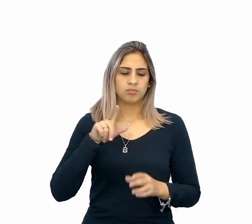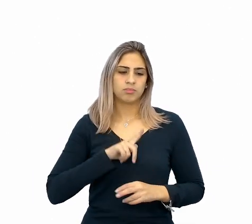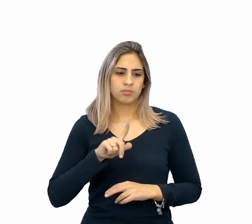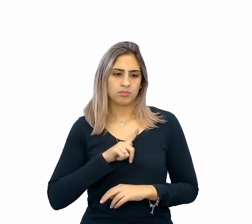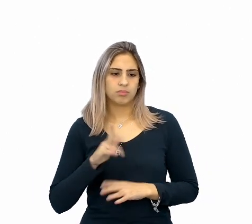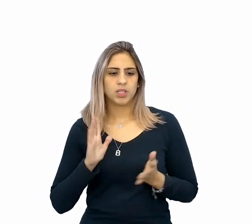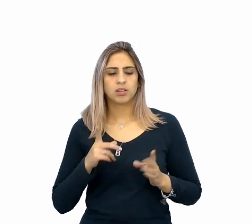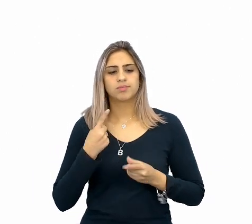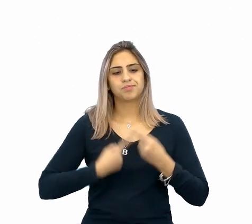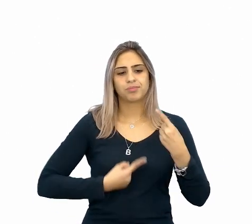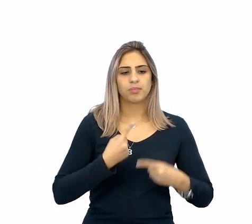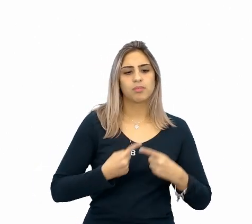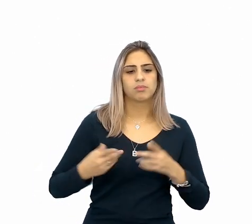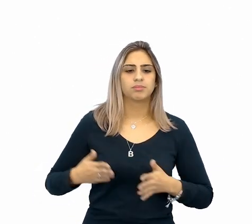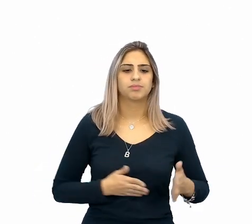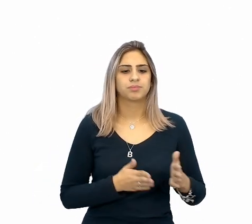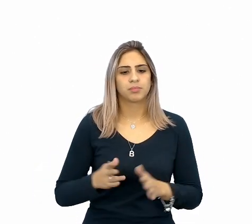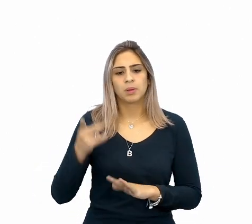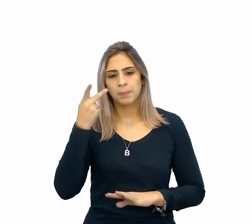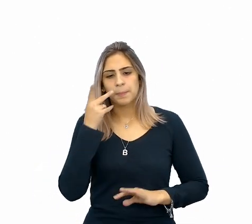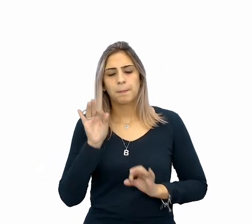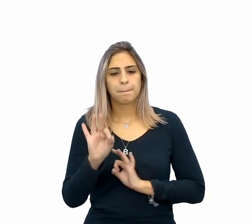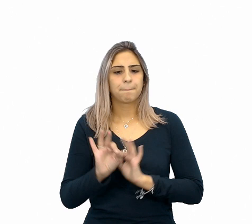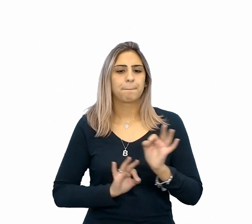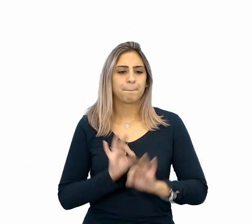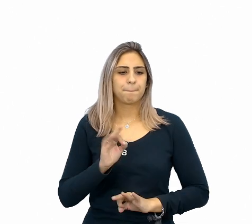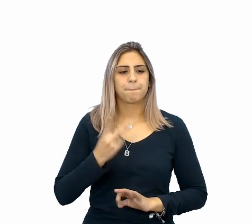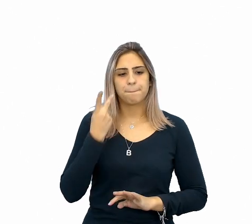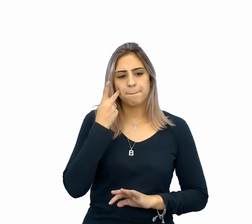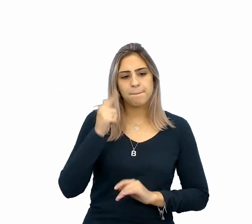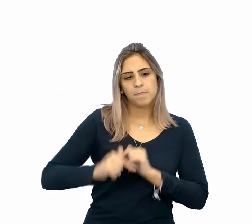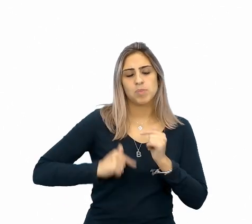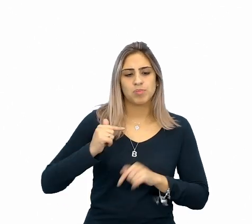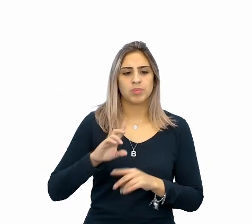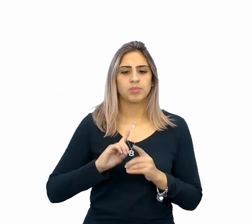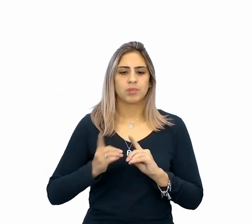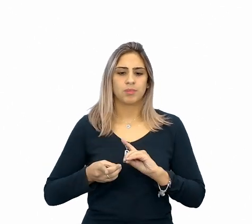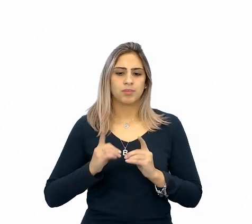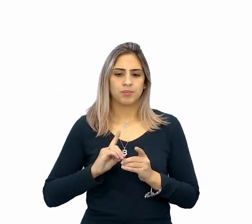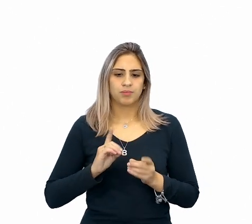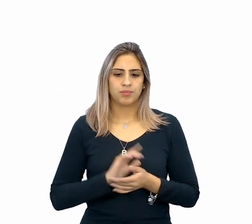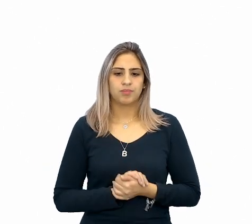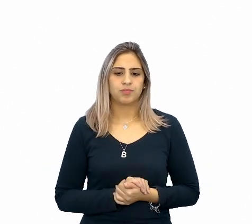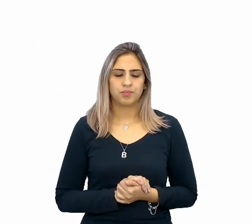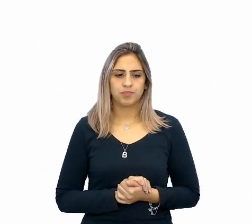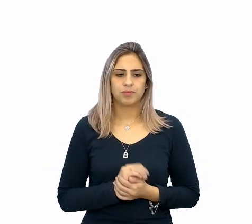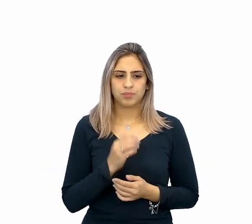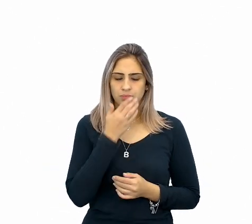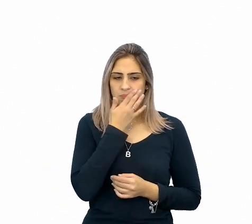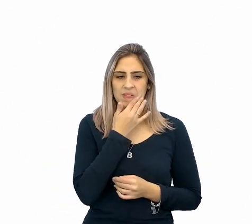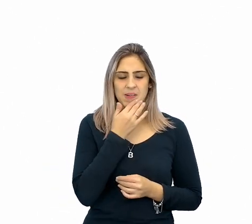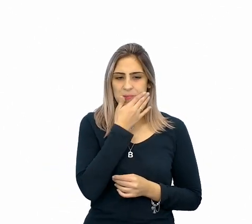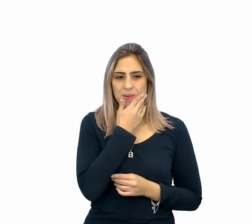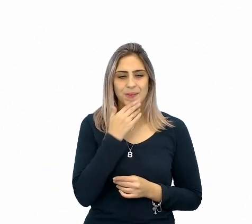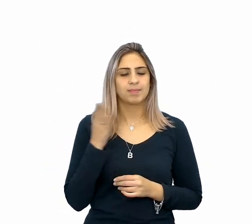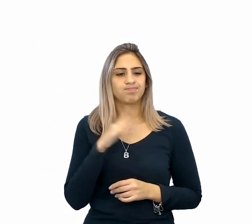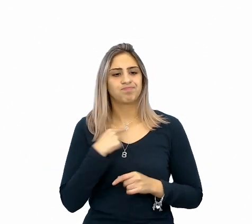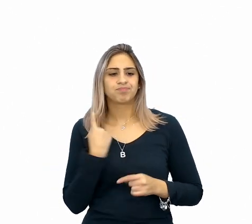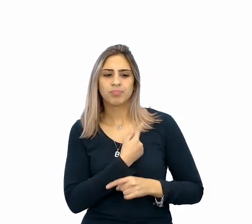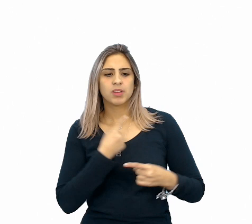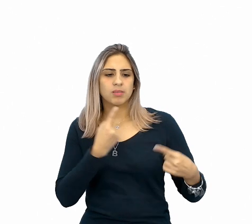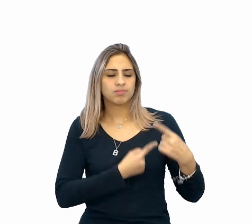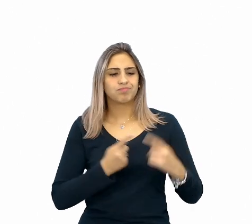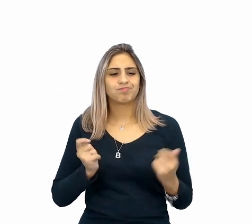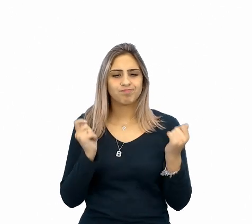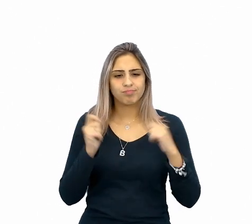envolvidas, e vamos discutir os encaminhamentos para o planejamento do trabalho didático. Então, nós vamos discutir sobre